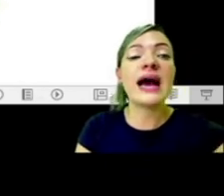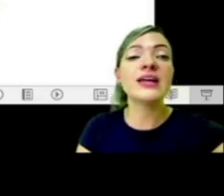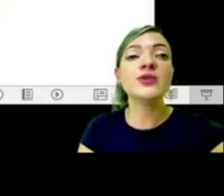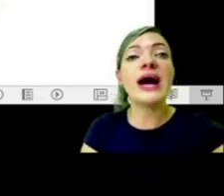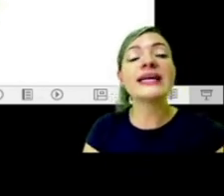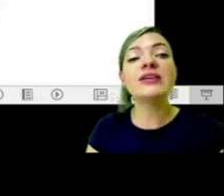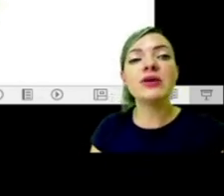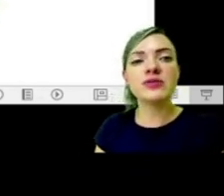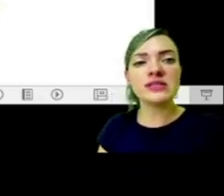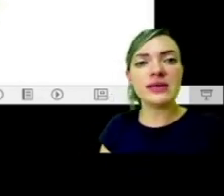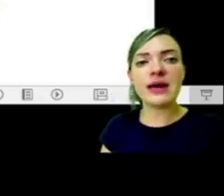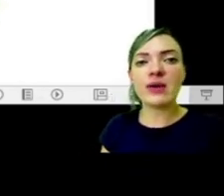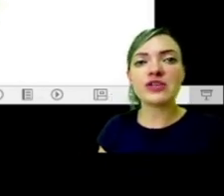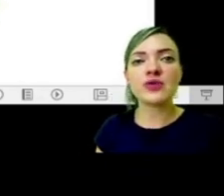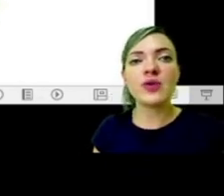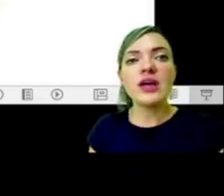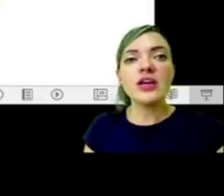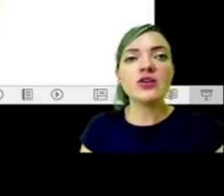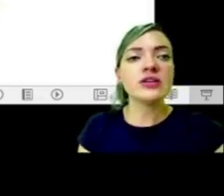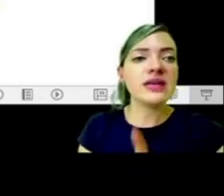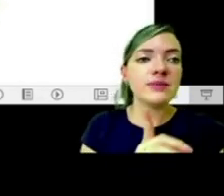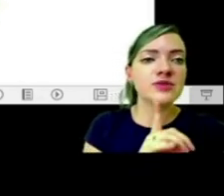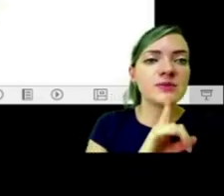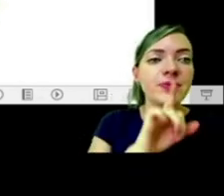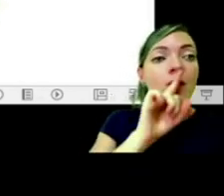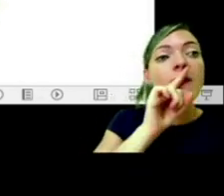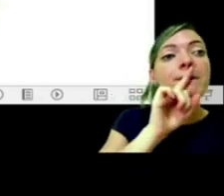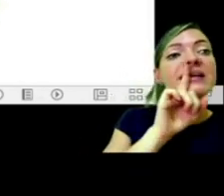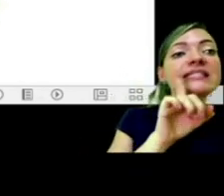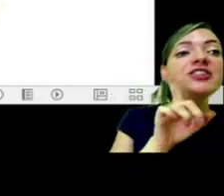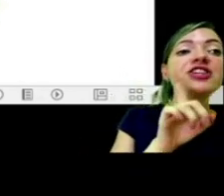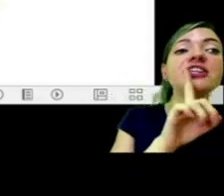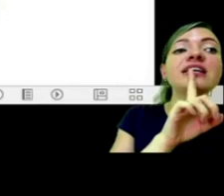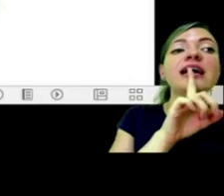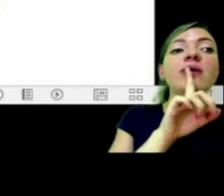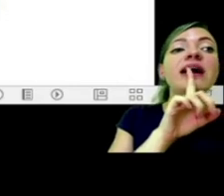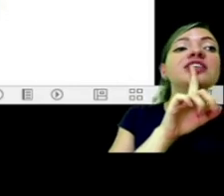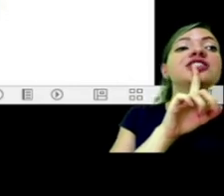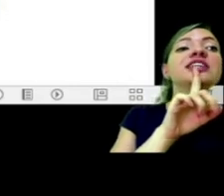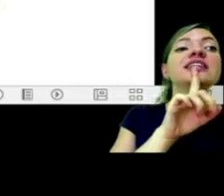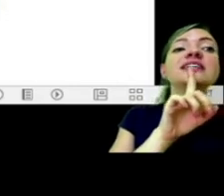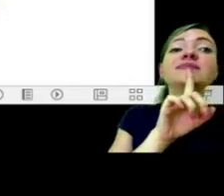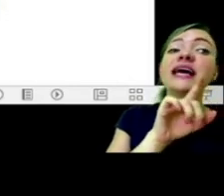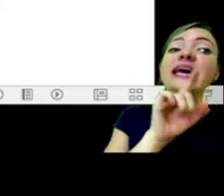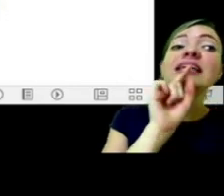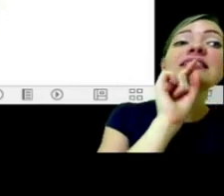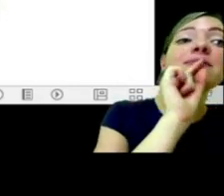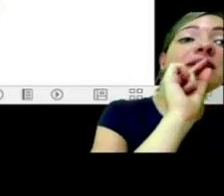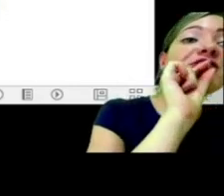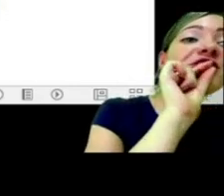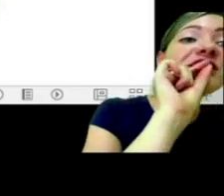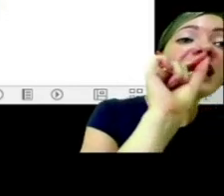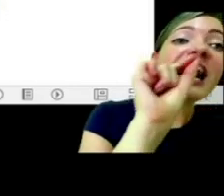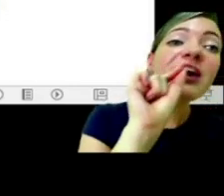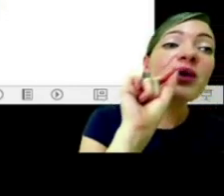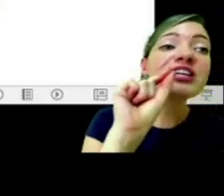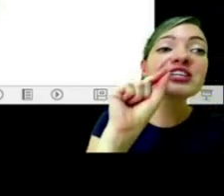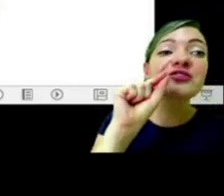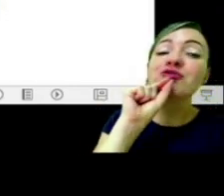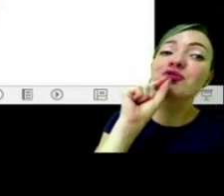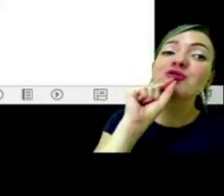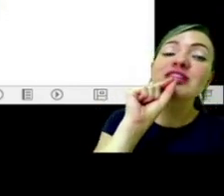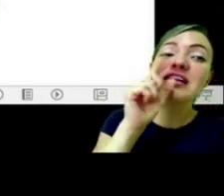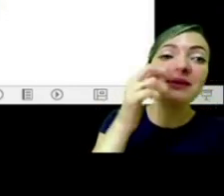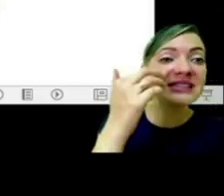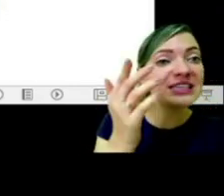do cerrado aqui no ecossistema aquático. Nós temos uma plantinha aquática, essa plantinha